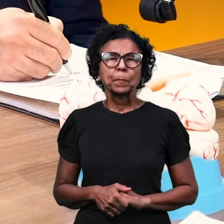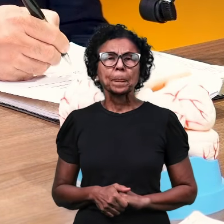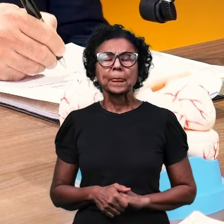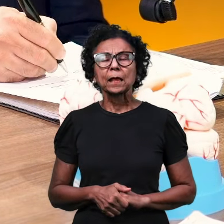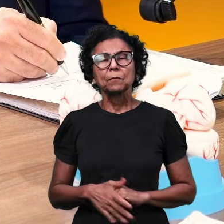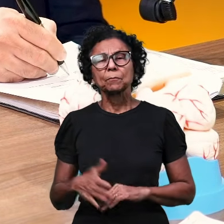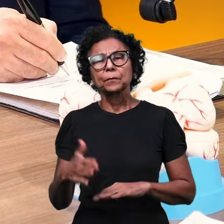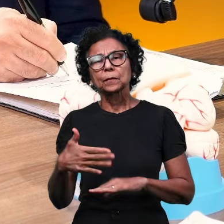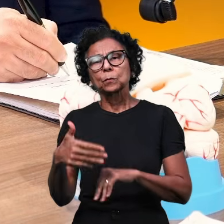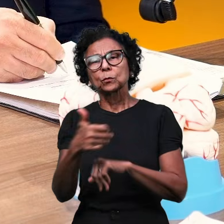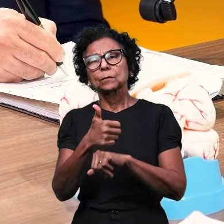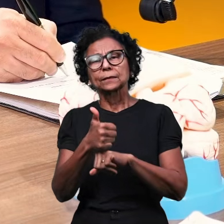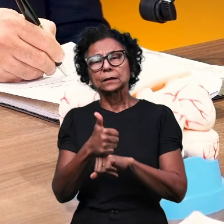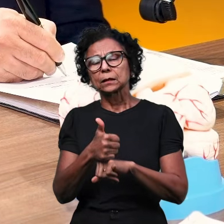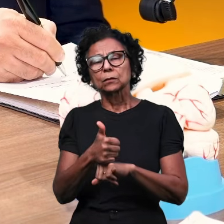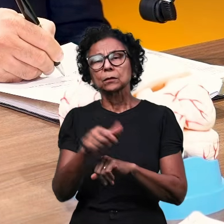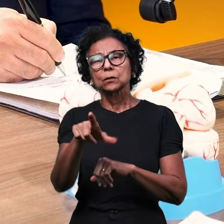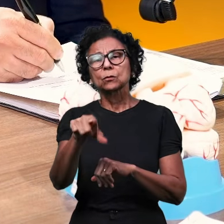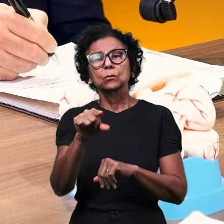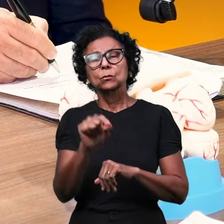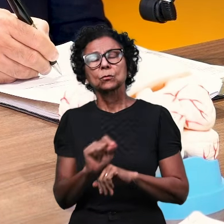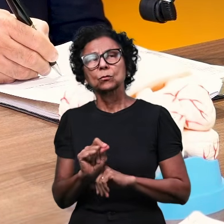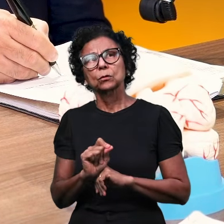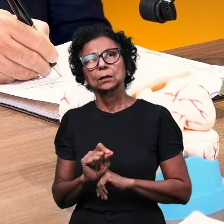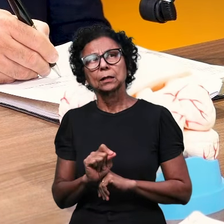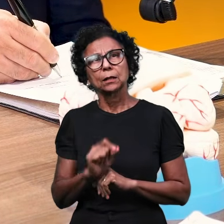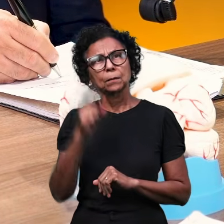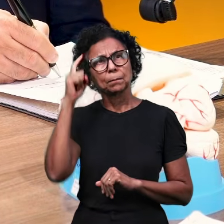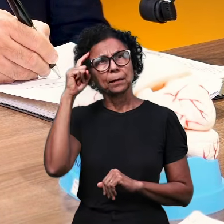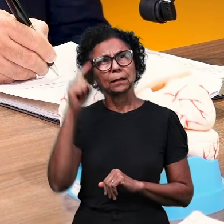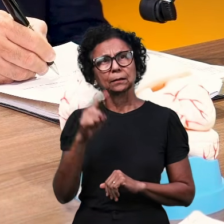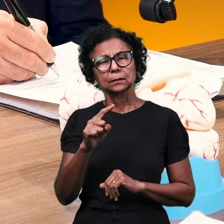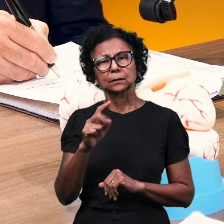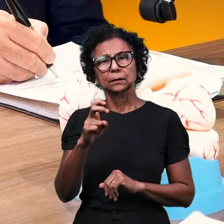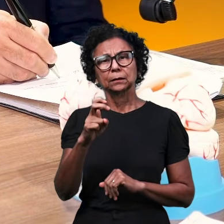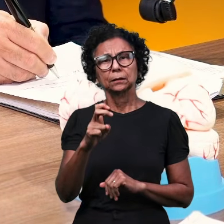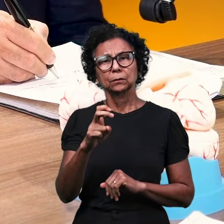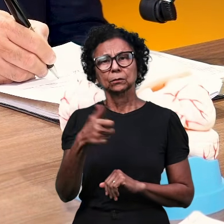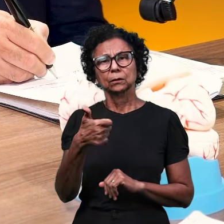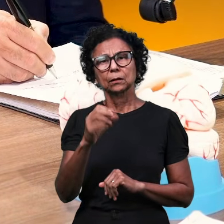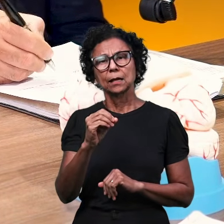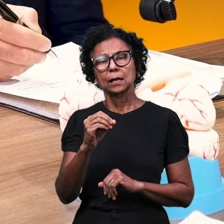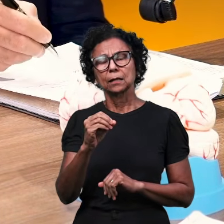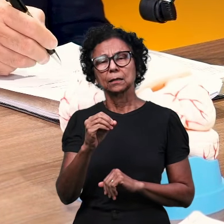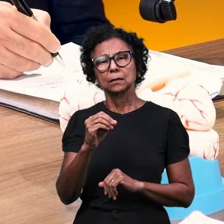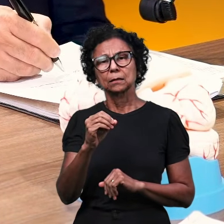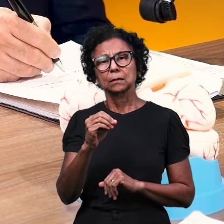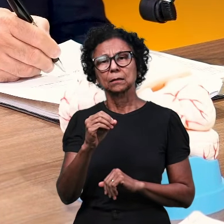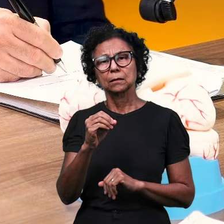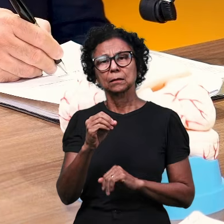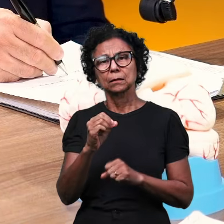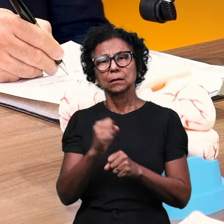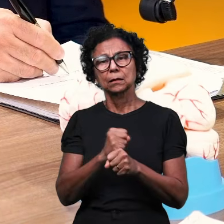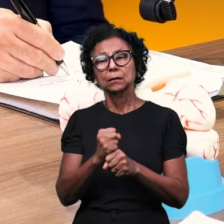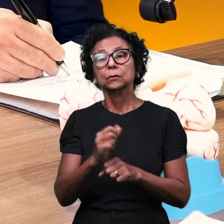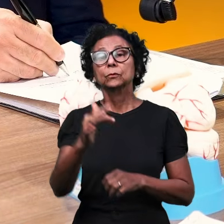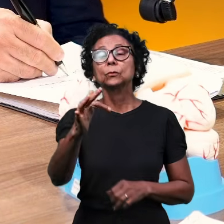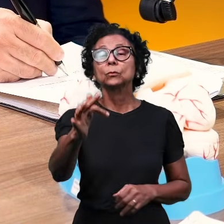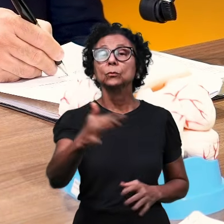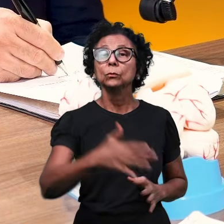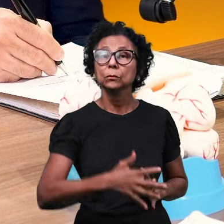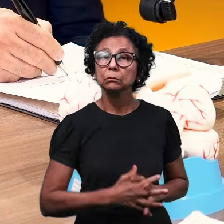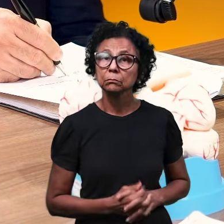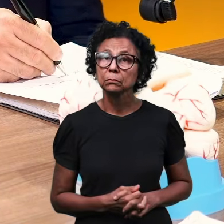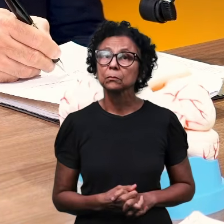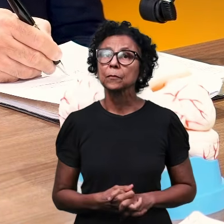dessa carreira que ele tem em mente de fazer no futuro, daqui a 5, 10 anos. Nós vamos ver que as